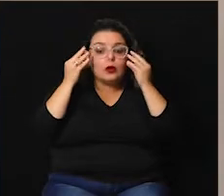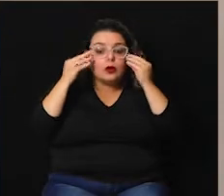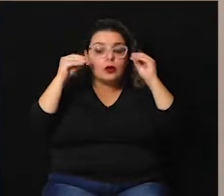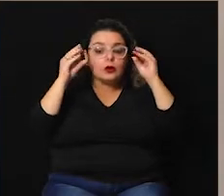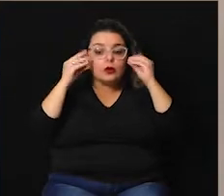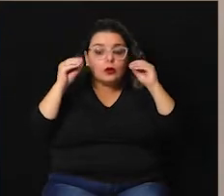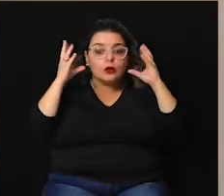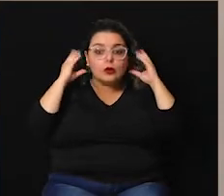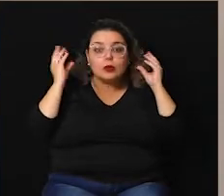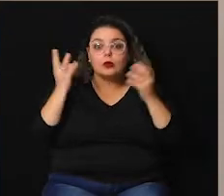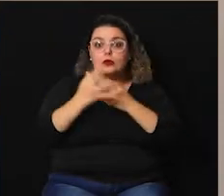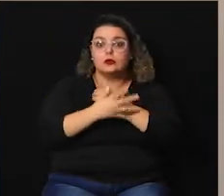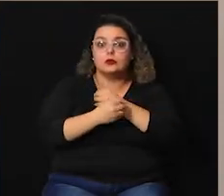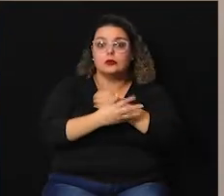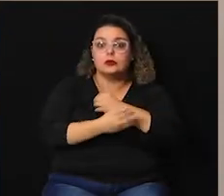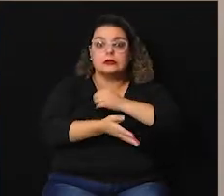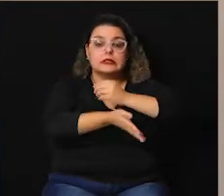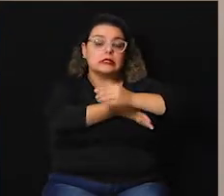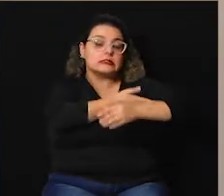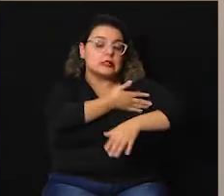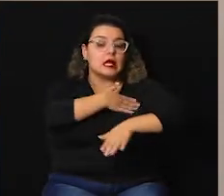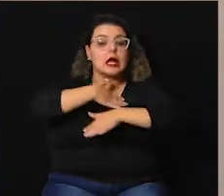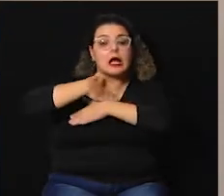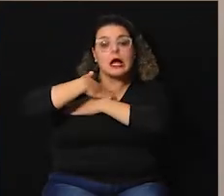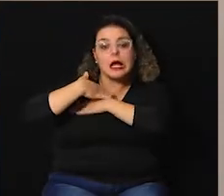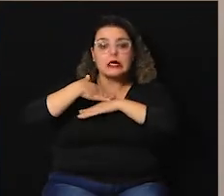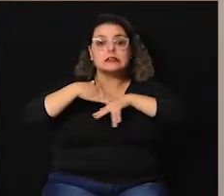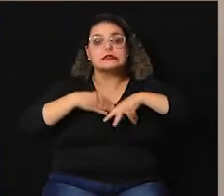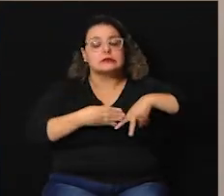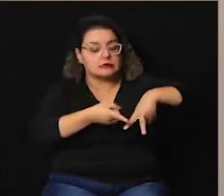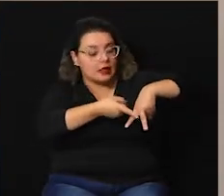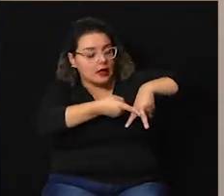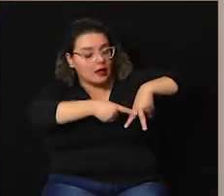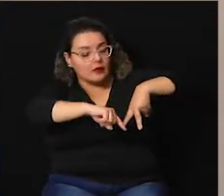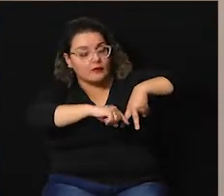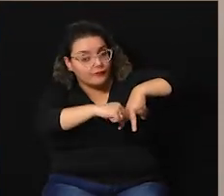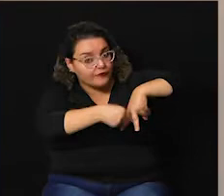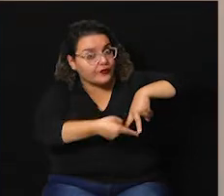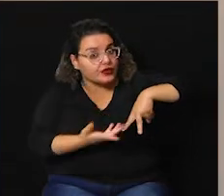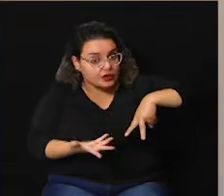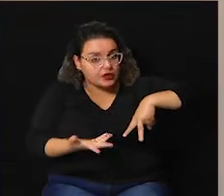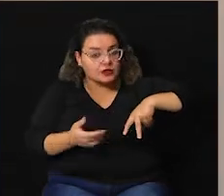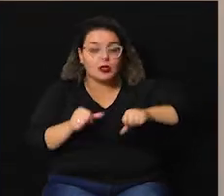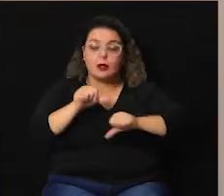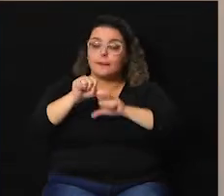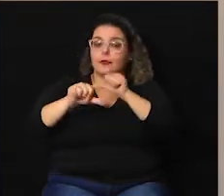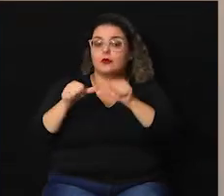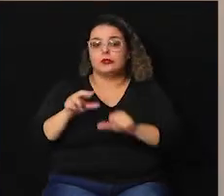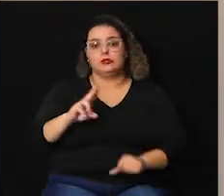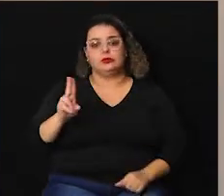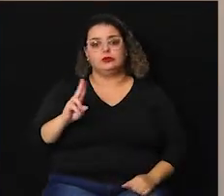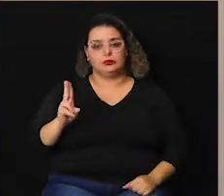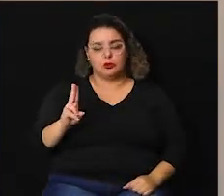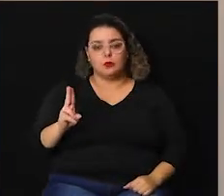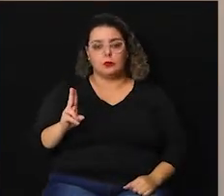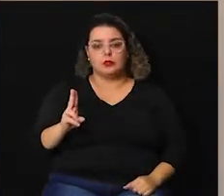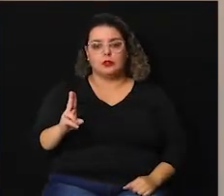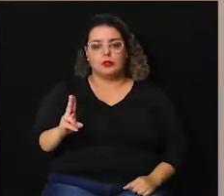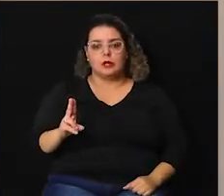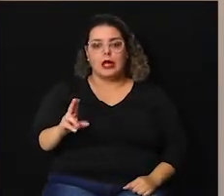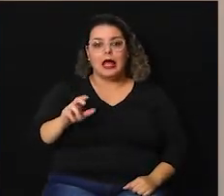cílios, os pelos da axila, os pelos da virilha, e aí muda de nome, recebe o nome